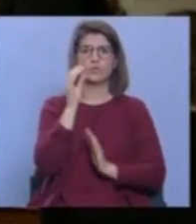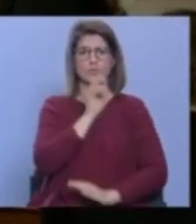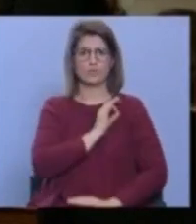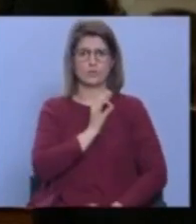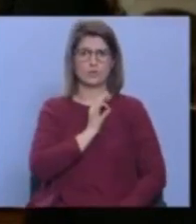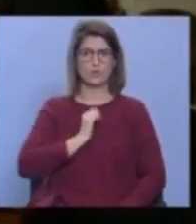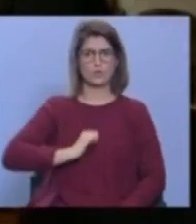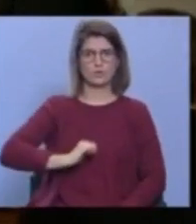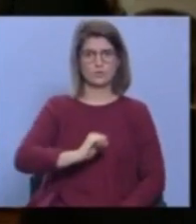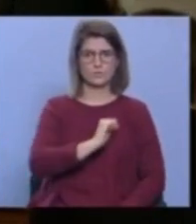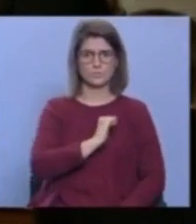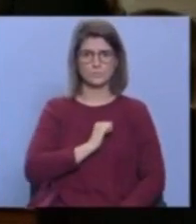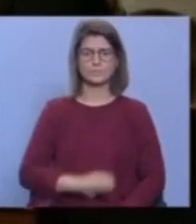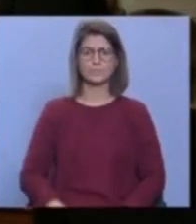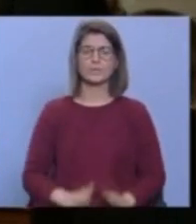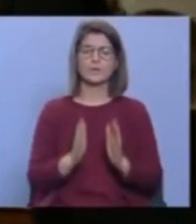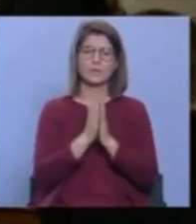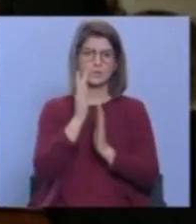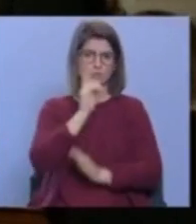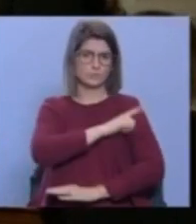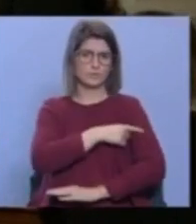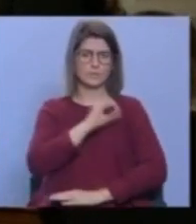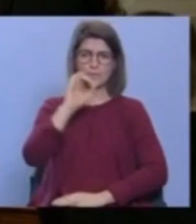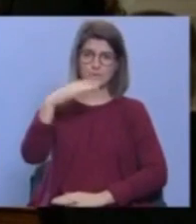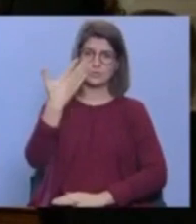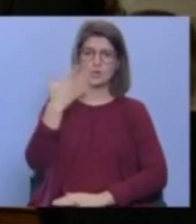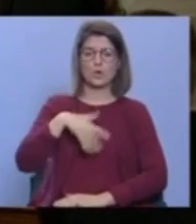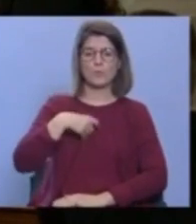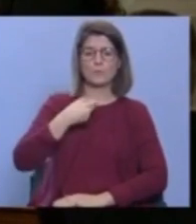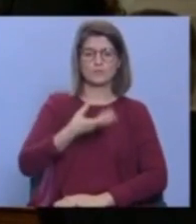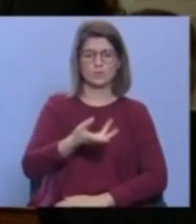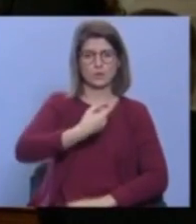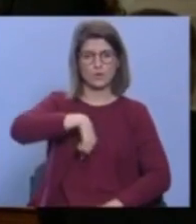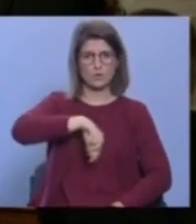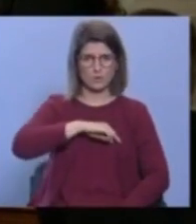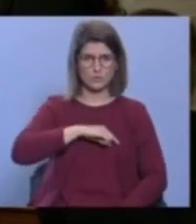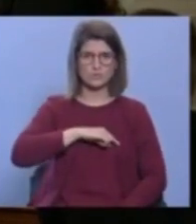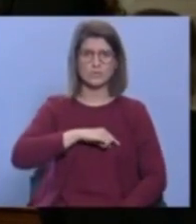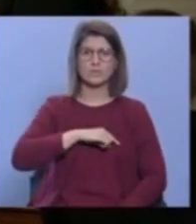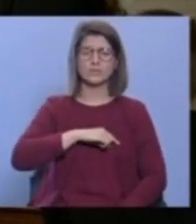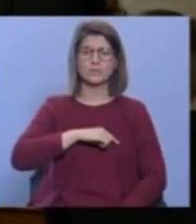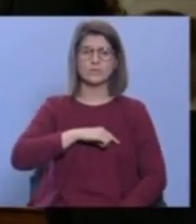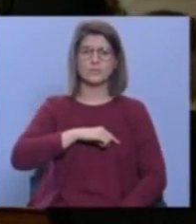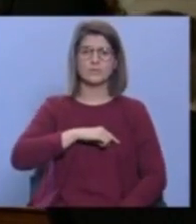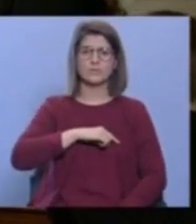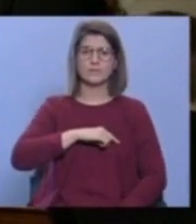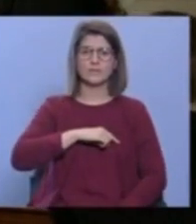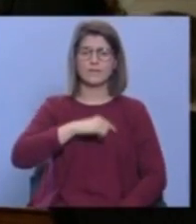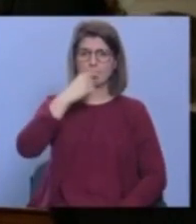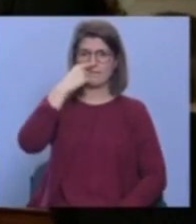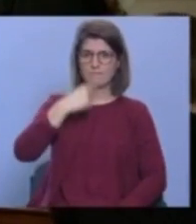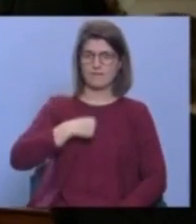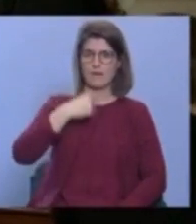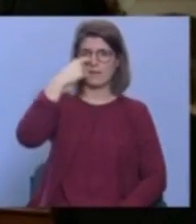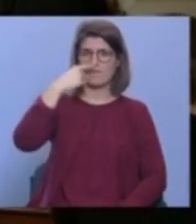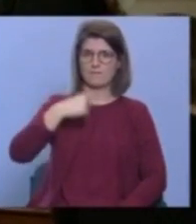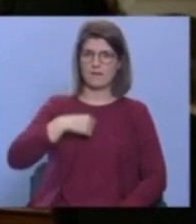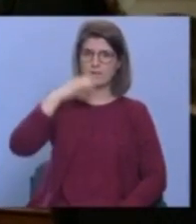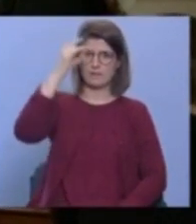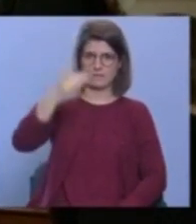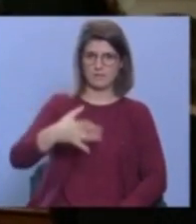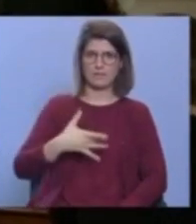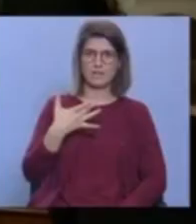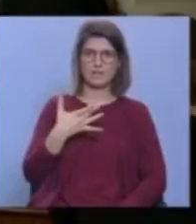Senhor. Deus Todo-Poderoso, tenha compaixão de nós. Perdoa os nossos